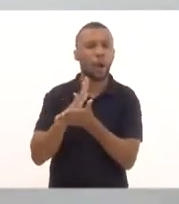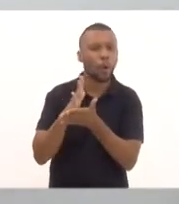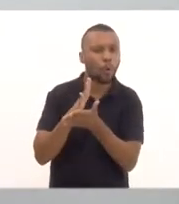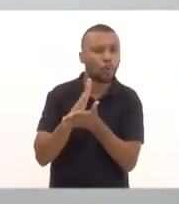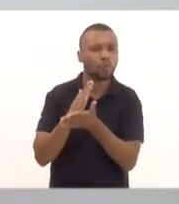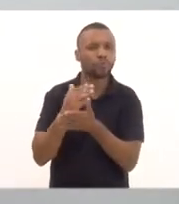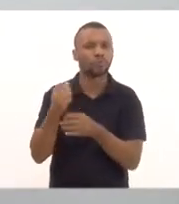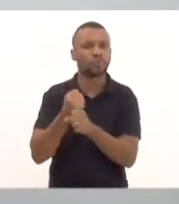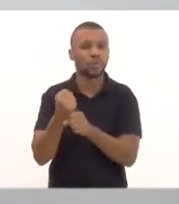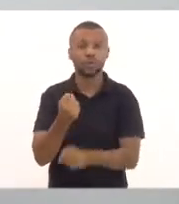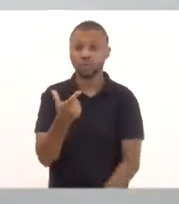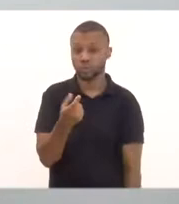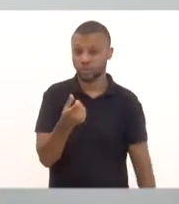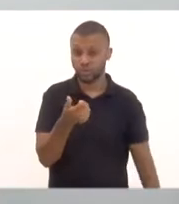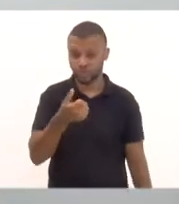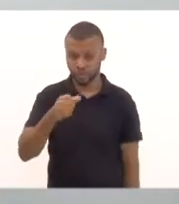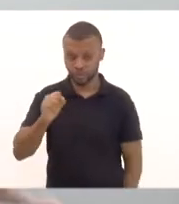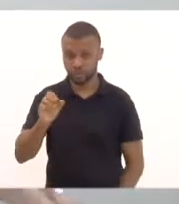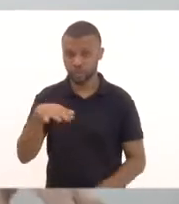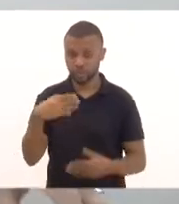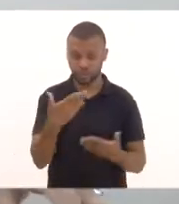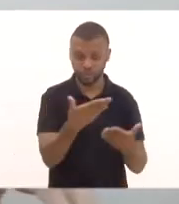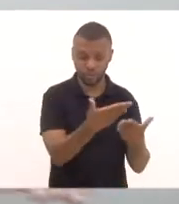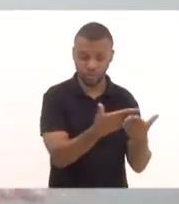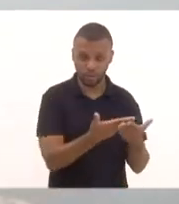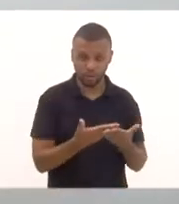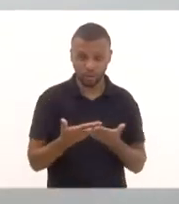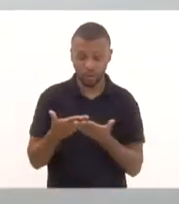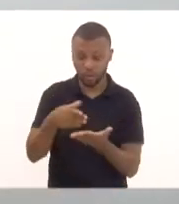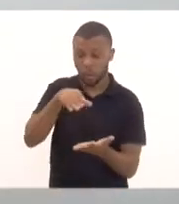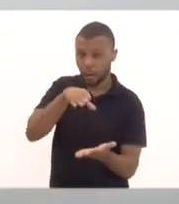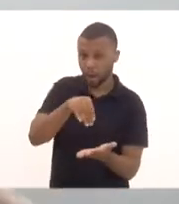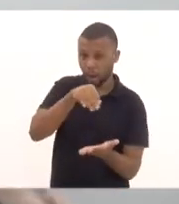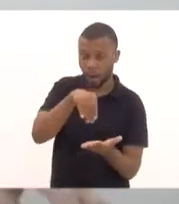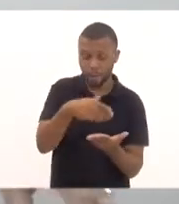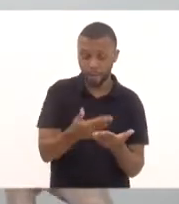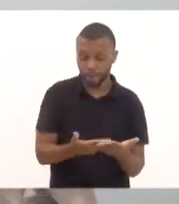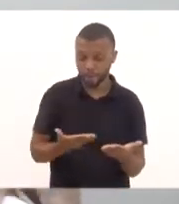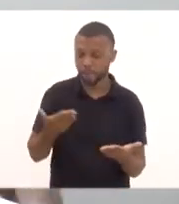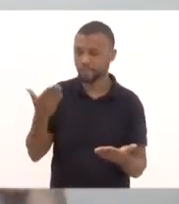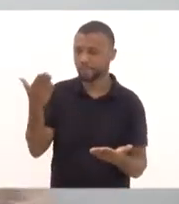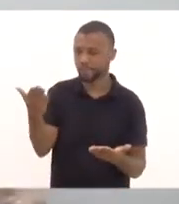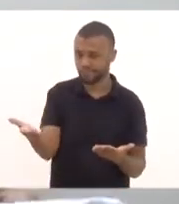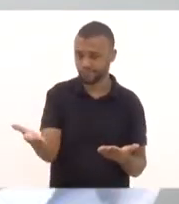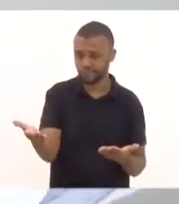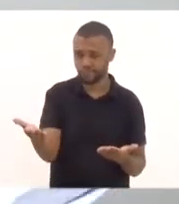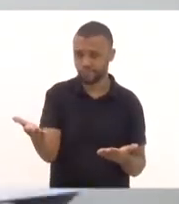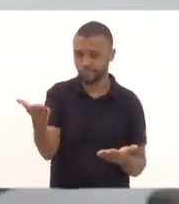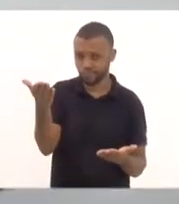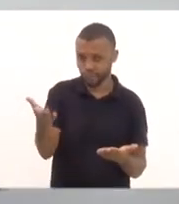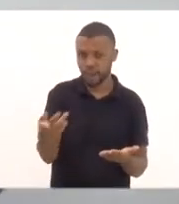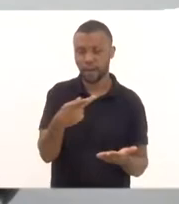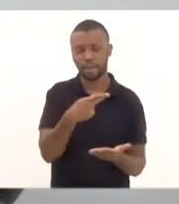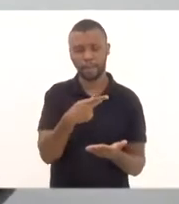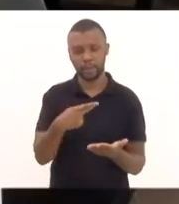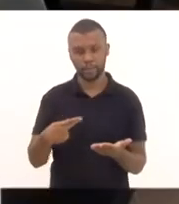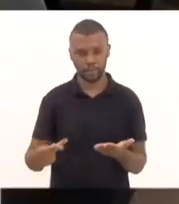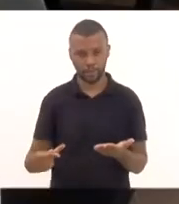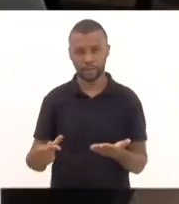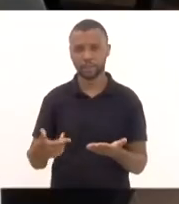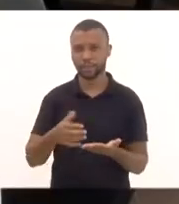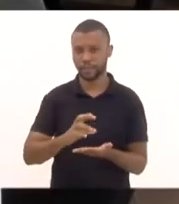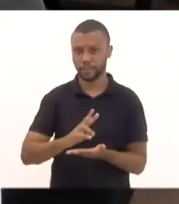2018 Então vou entregar uma cópia para fortalecer Presidente